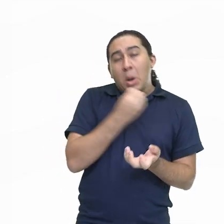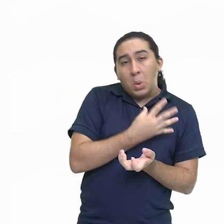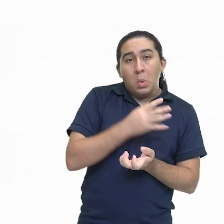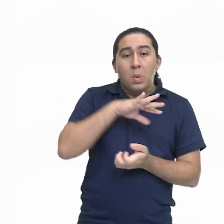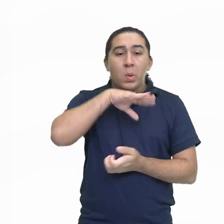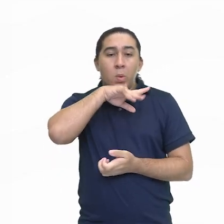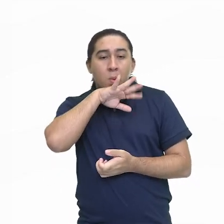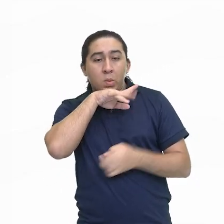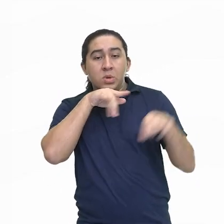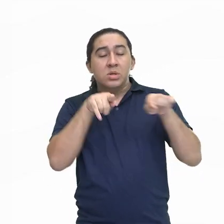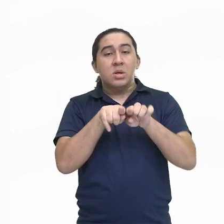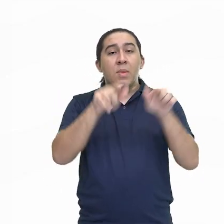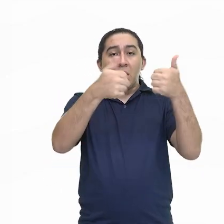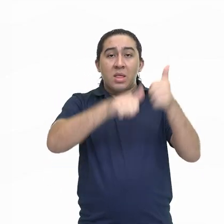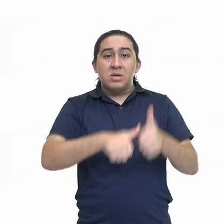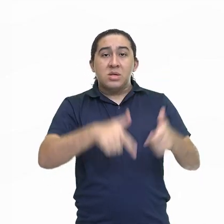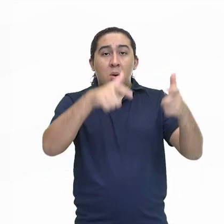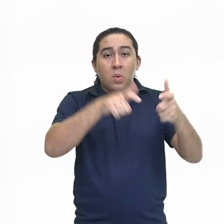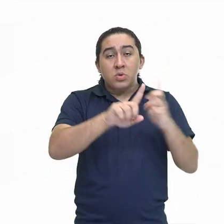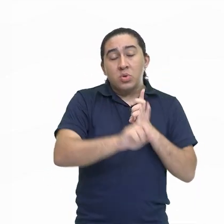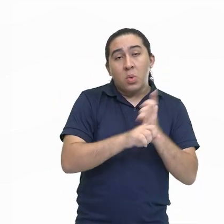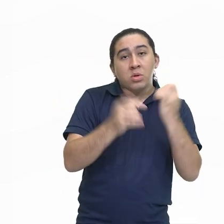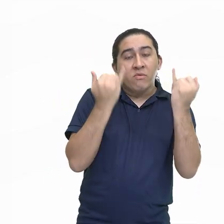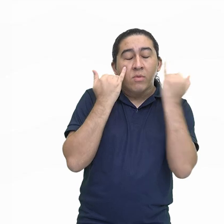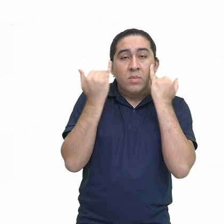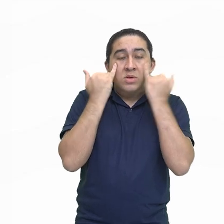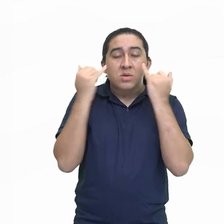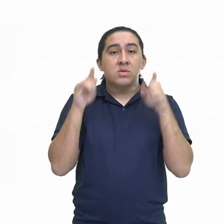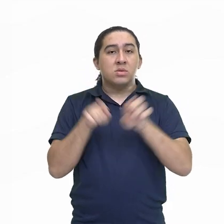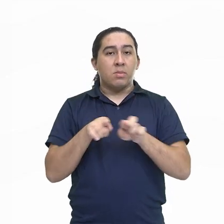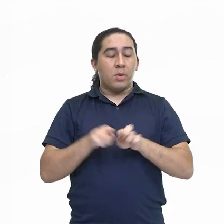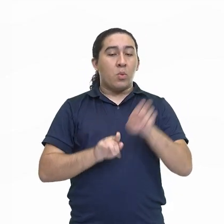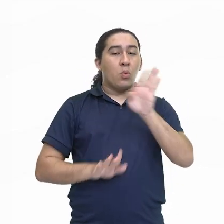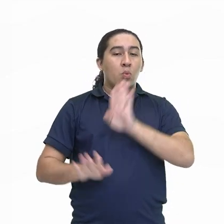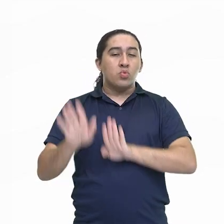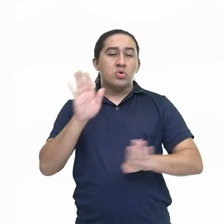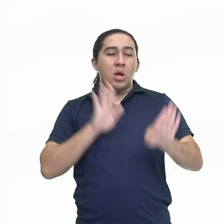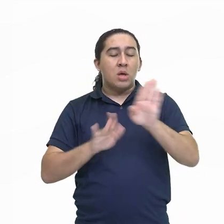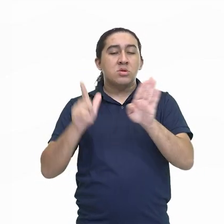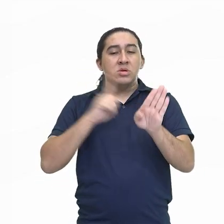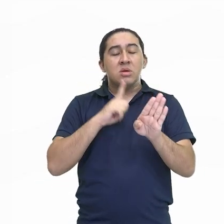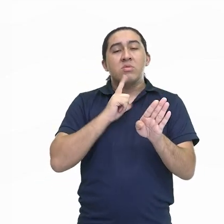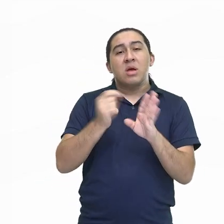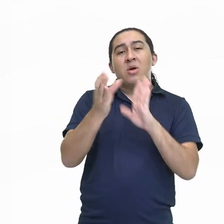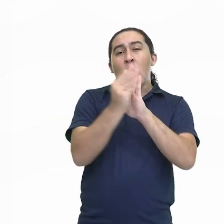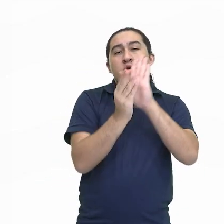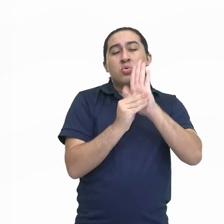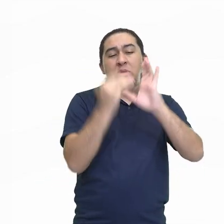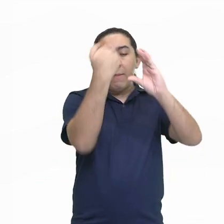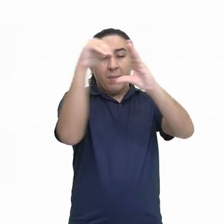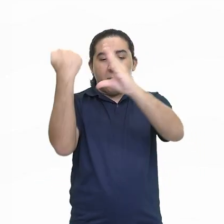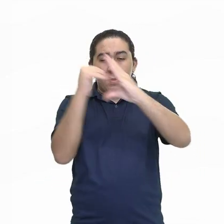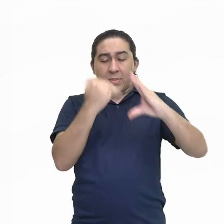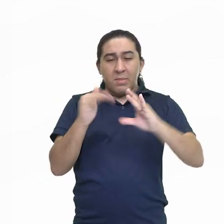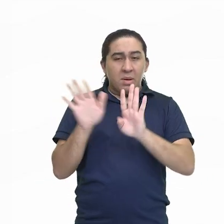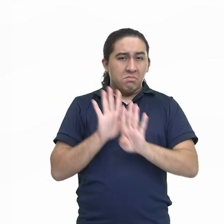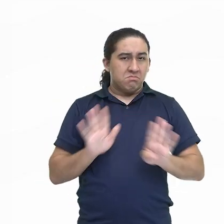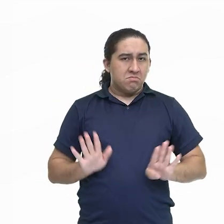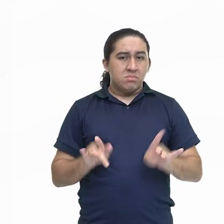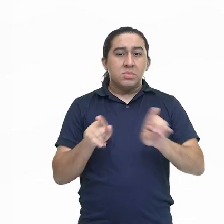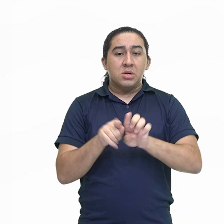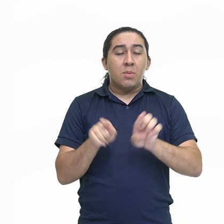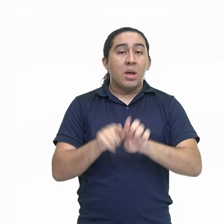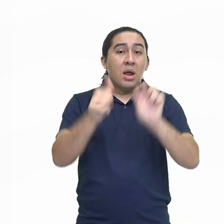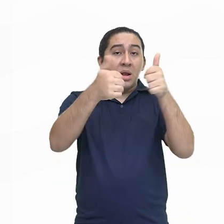de informação, cuidado com o compartilhamento de excessivos, avalie sua privacidade,